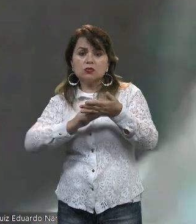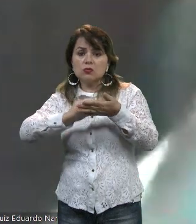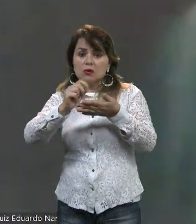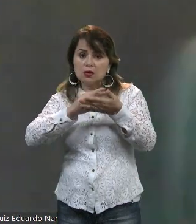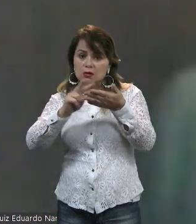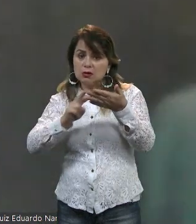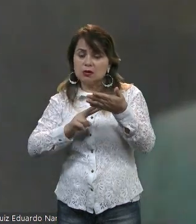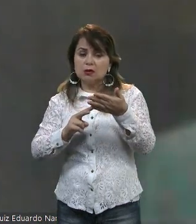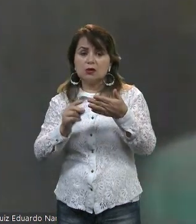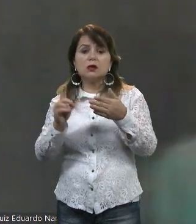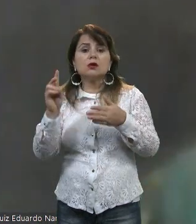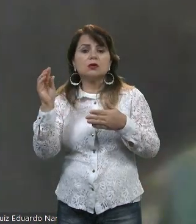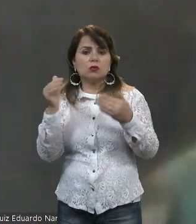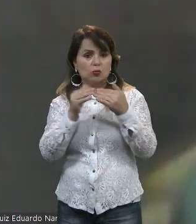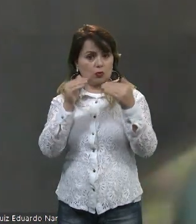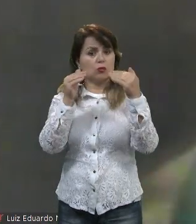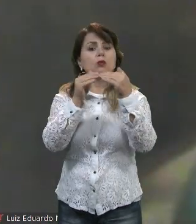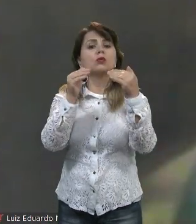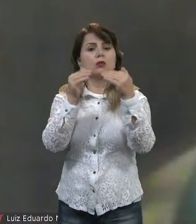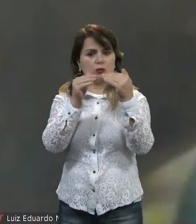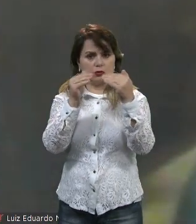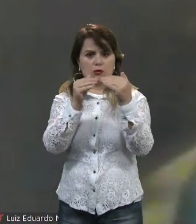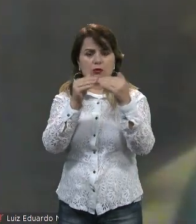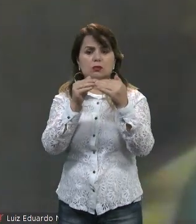a favor.